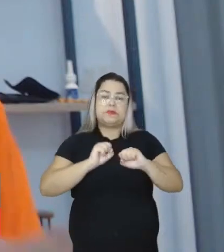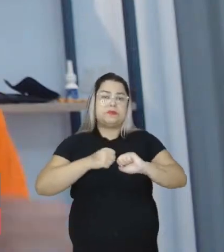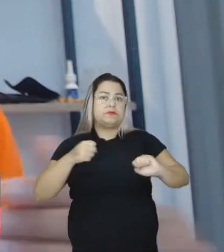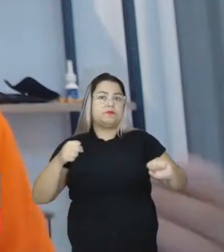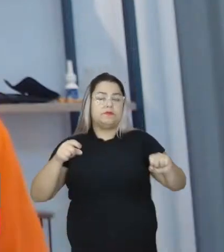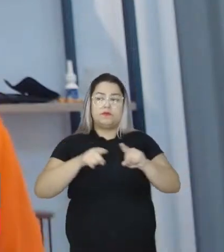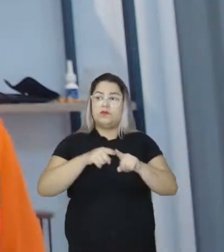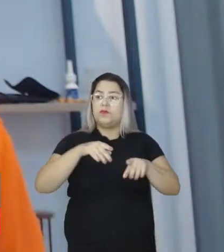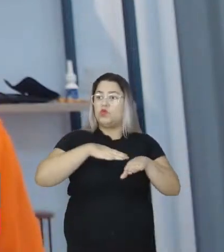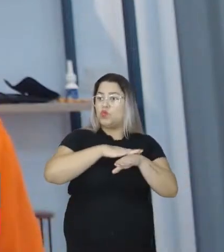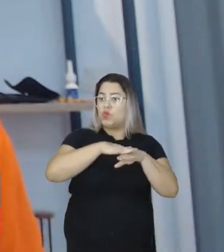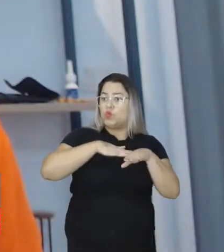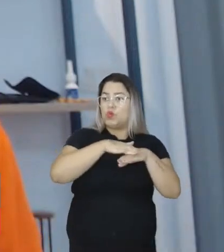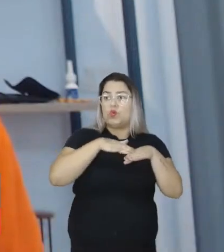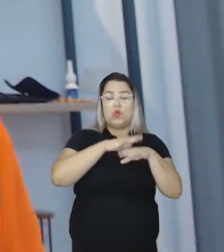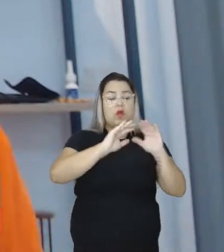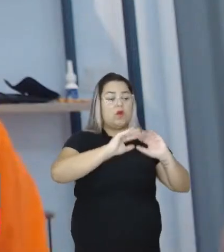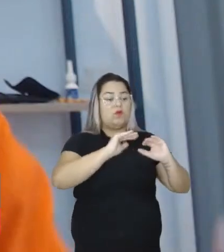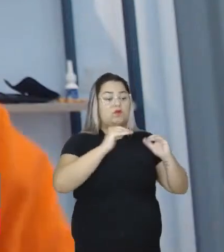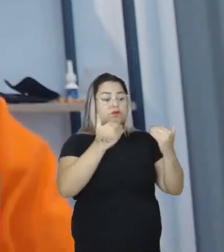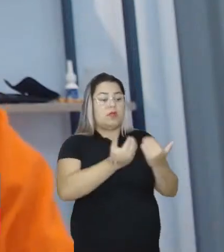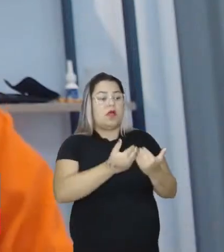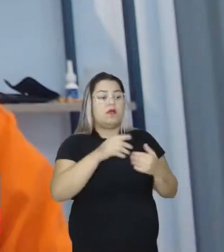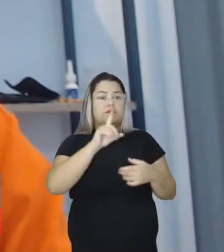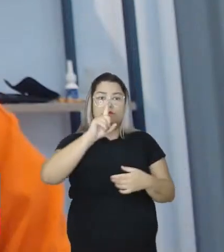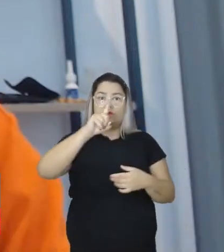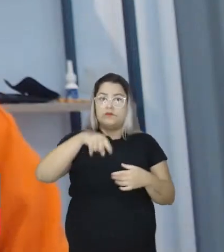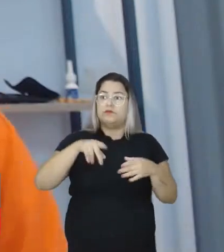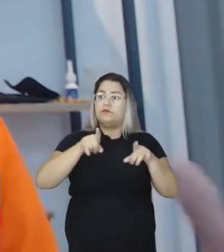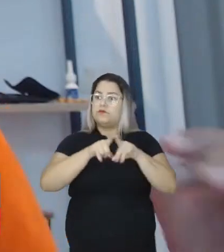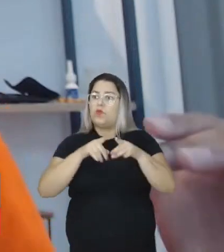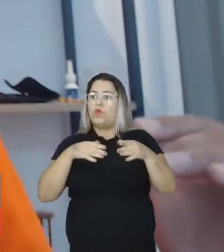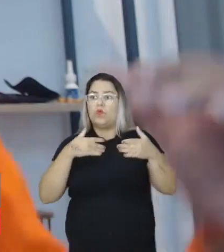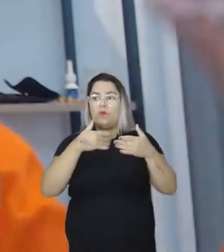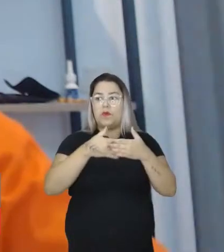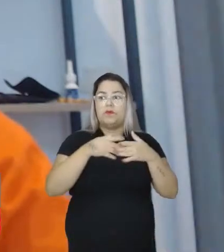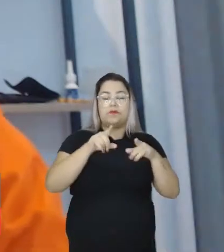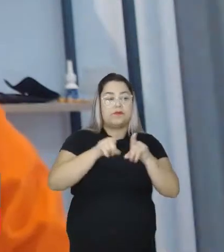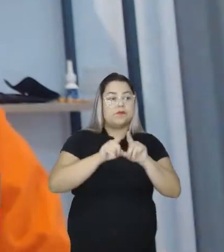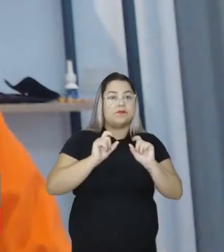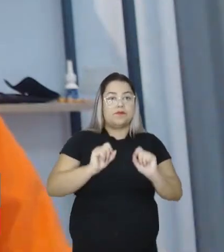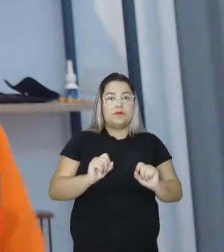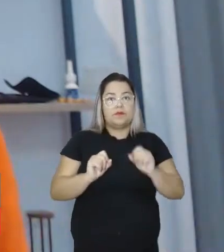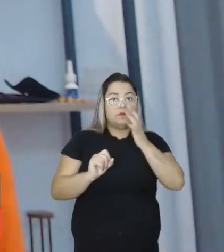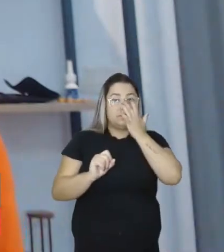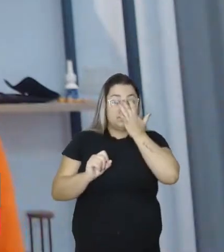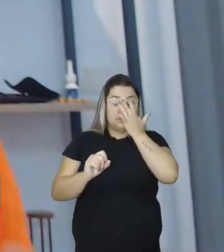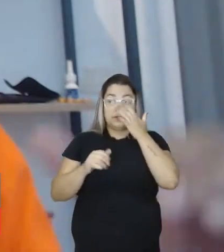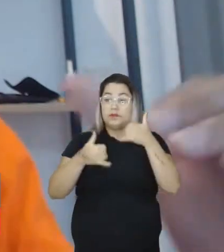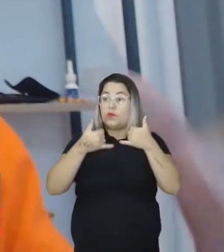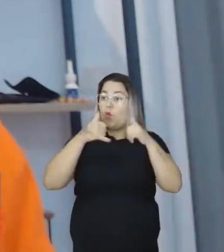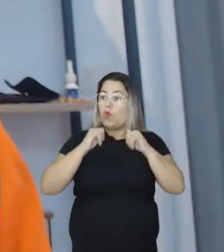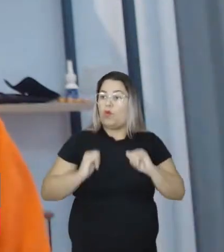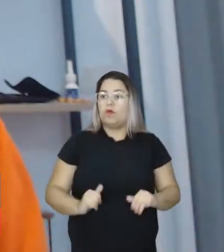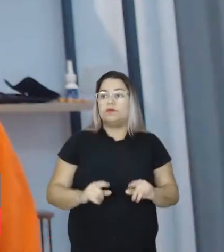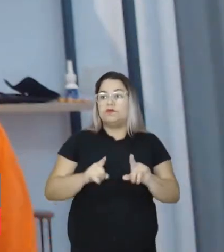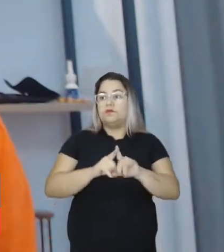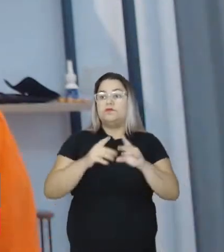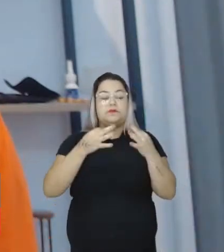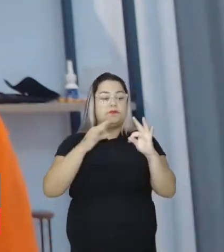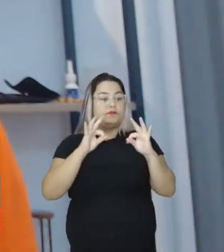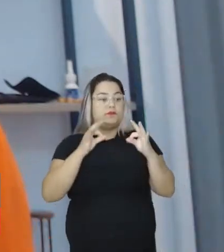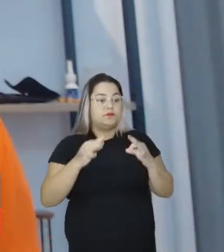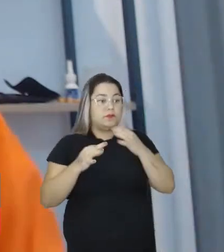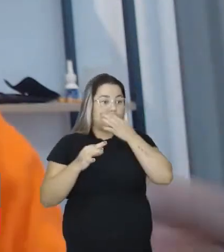de dialogar com as comunidades que são atingidas por essas novas fontes de energia, por essas novas